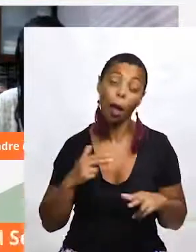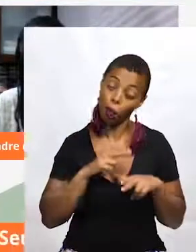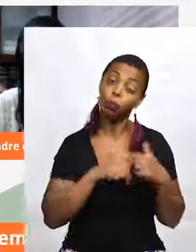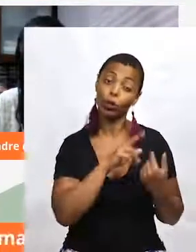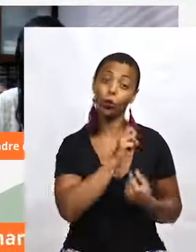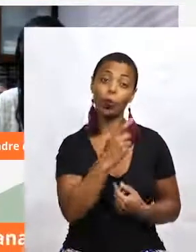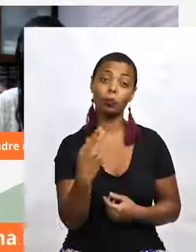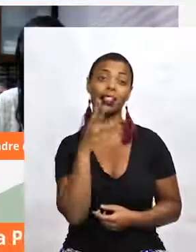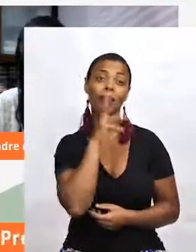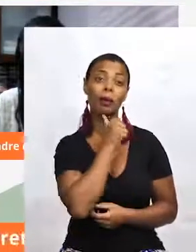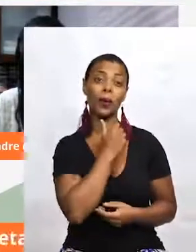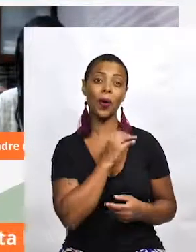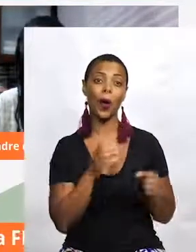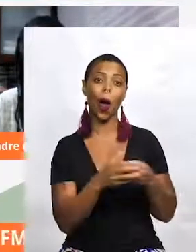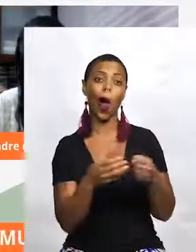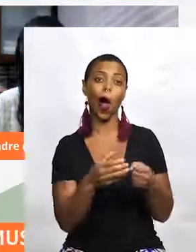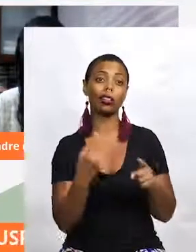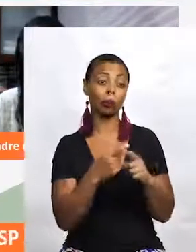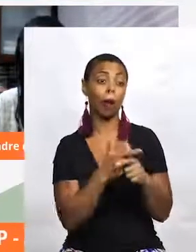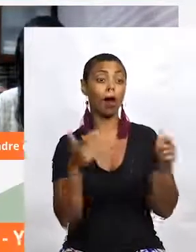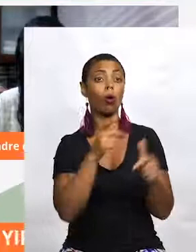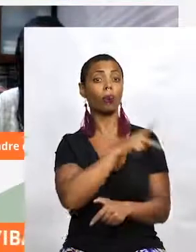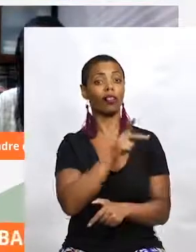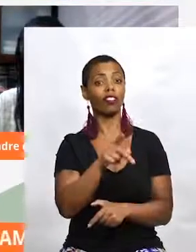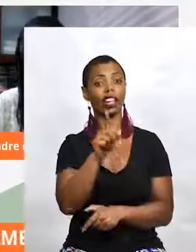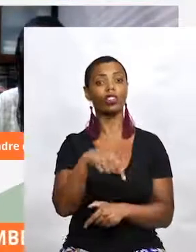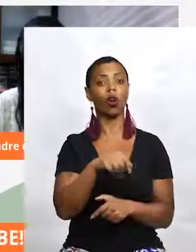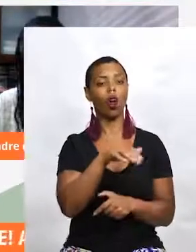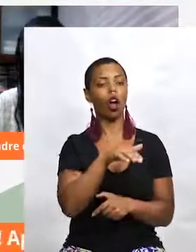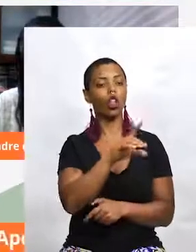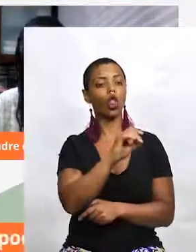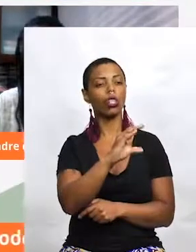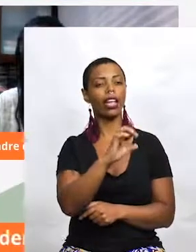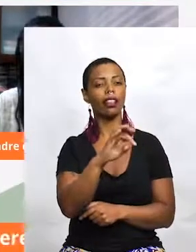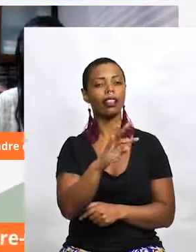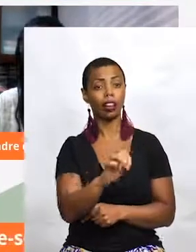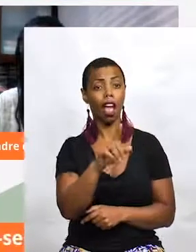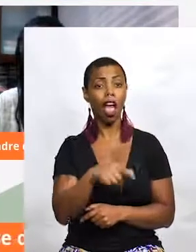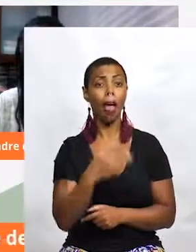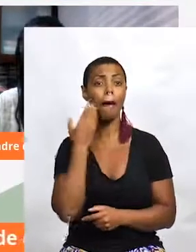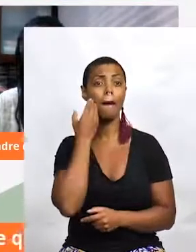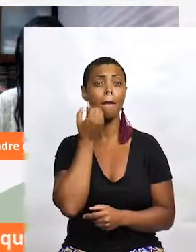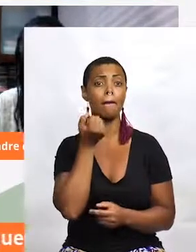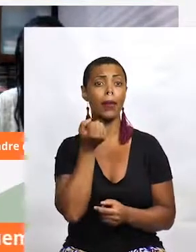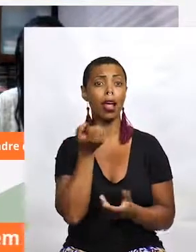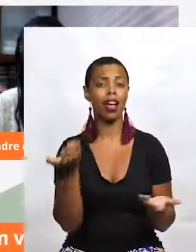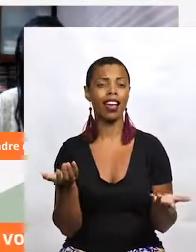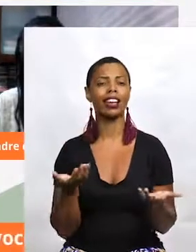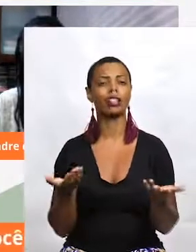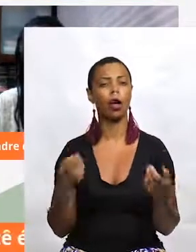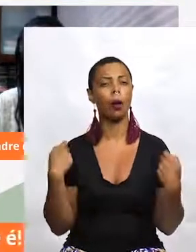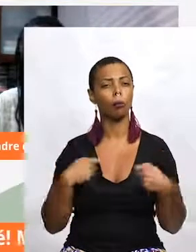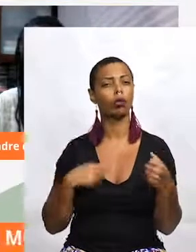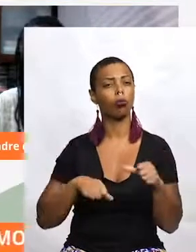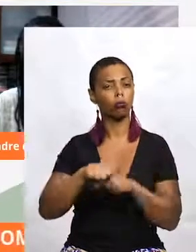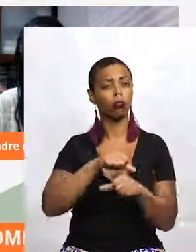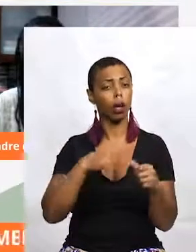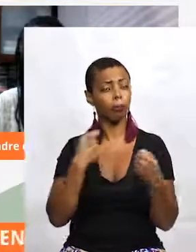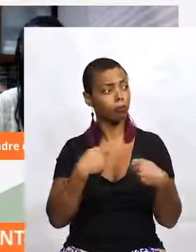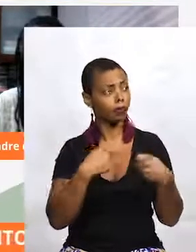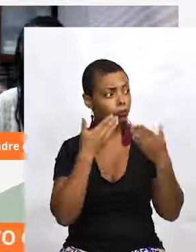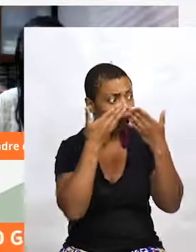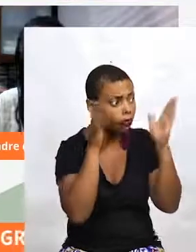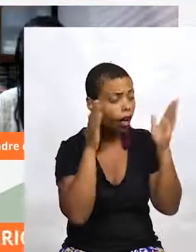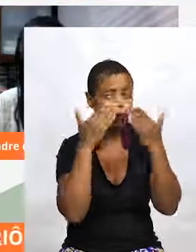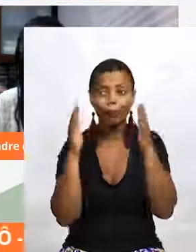cotas. E é isso que a gente tem tentado, eu tenho tentado incutir tanto nos alunos quanto nos docentes, que a gente precisa abrir os olhos, né? A gente